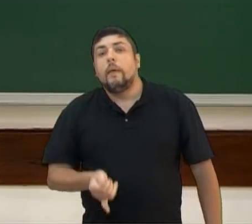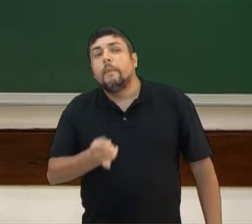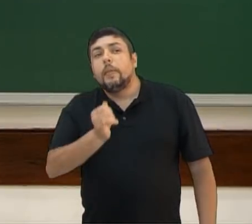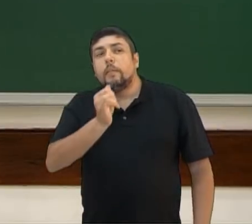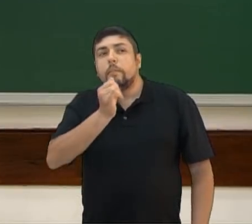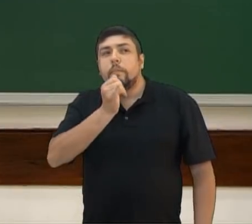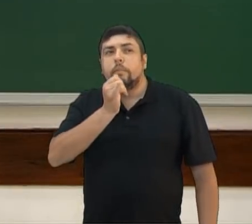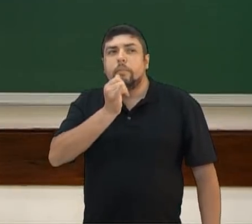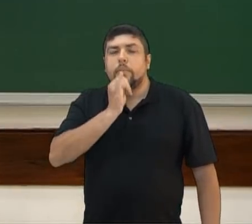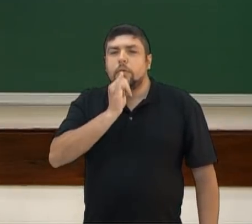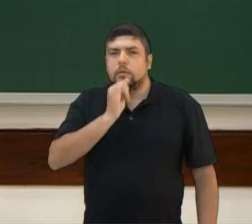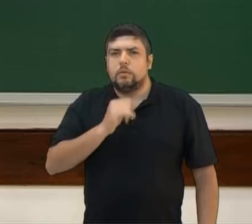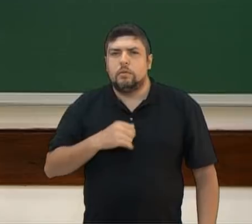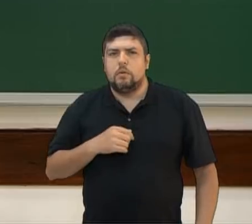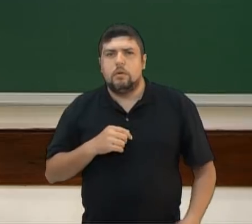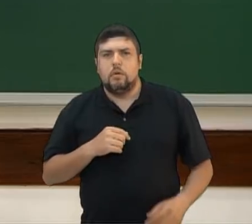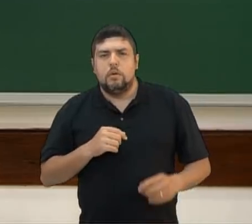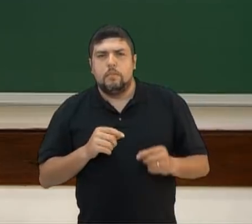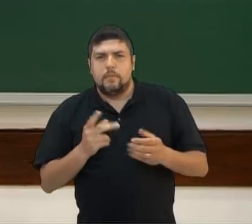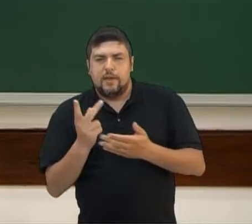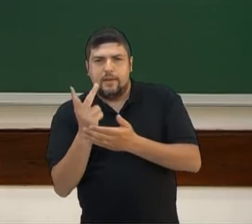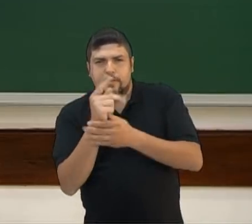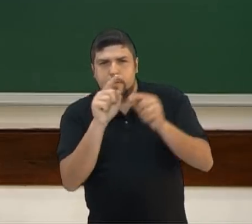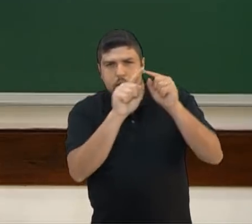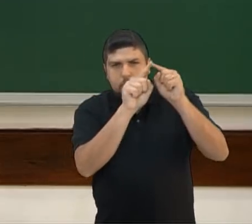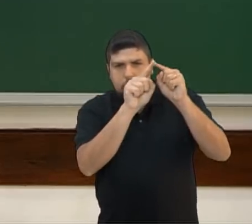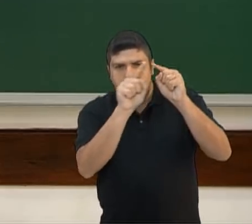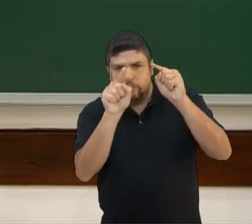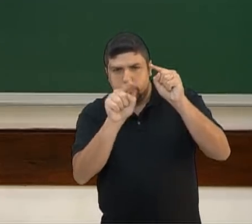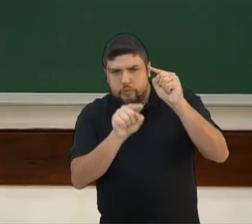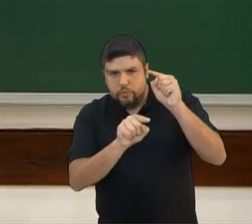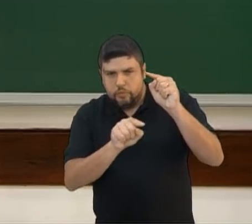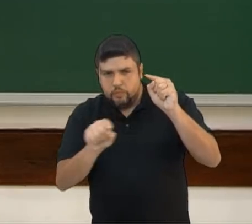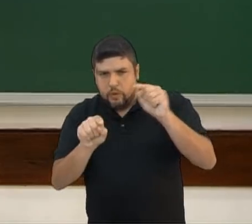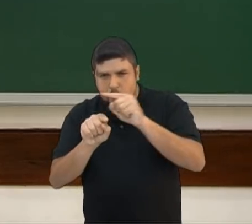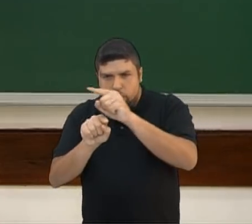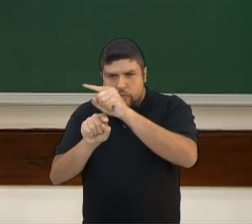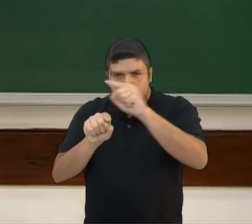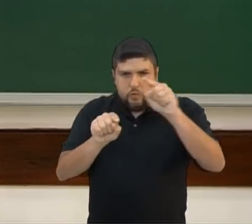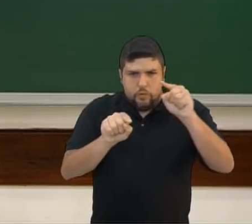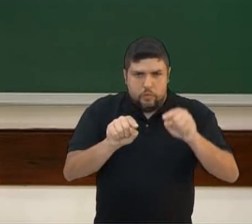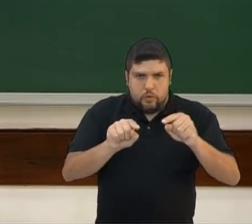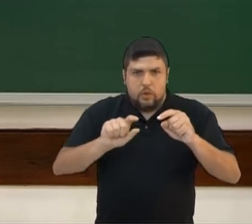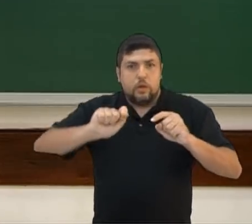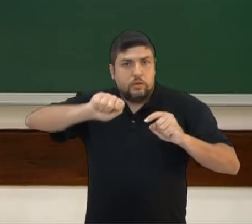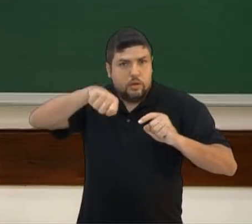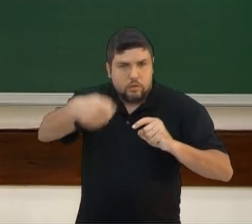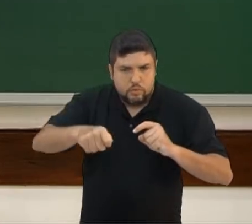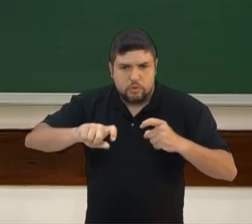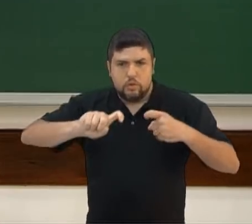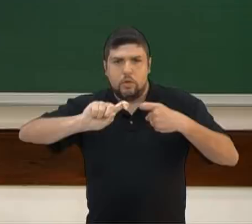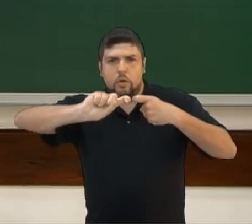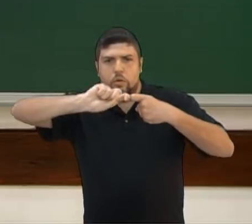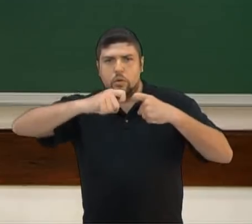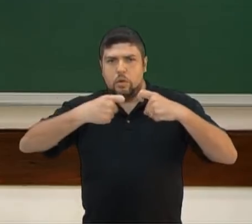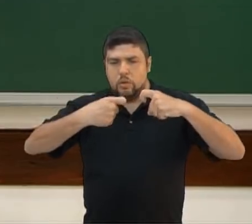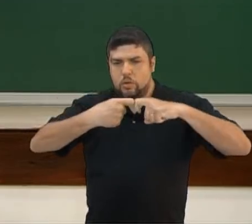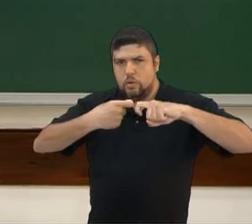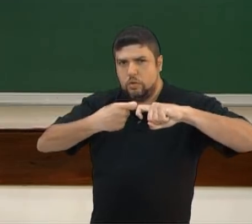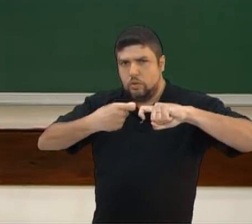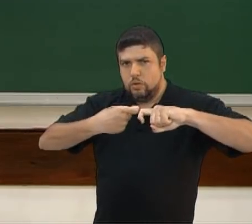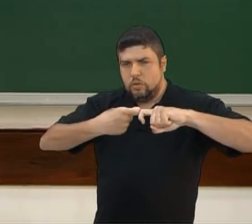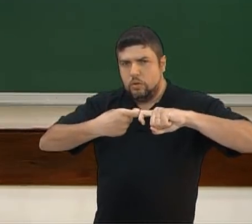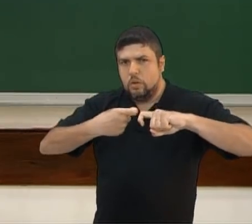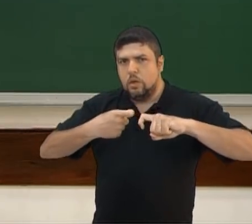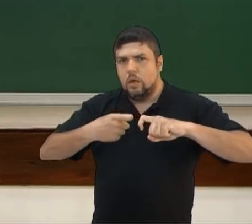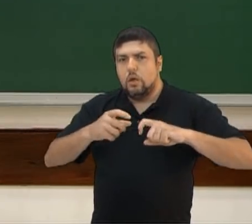conhecida, infelizmente, pelo nazismo, que foi um período terrível da história da humanidade, é um símbolo mais